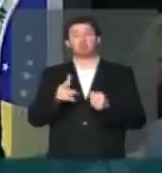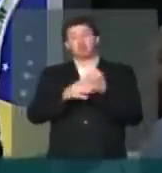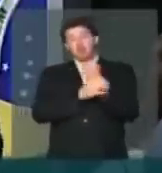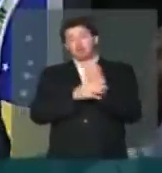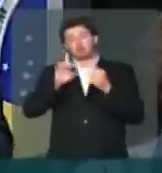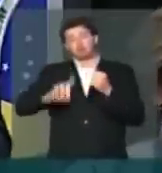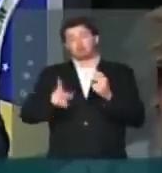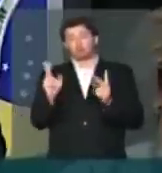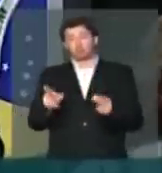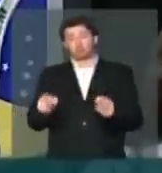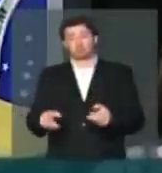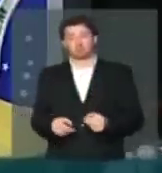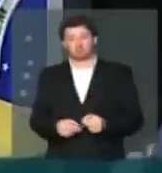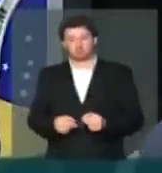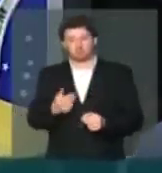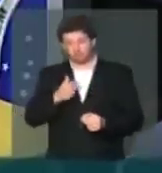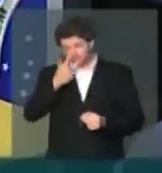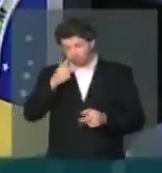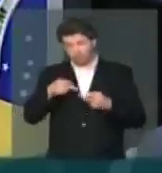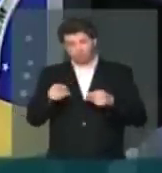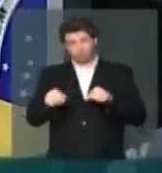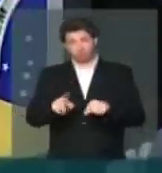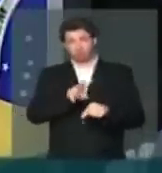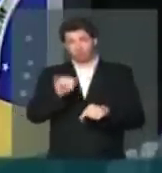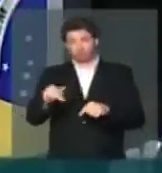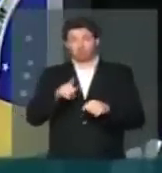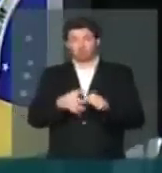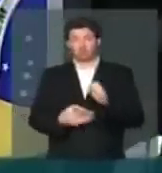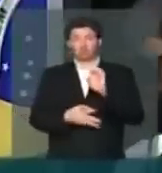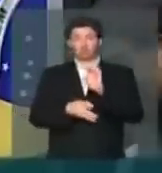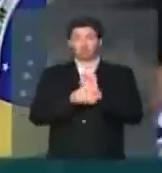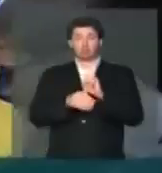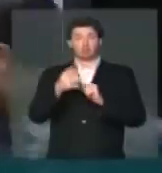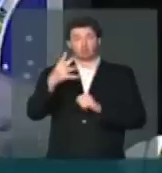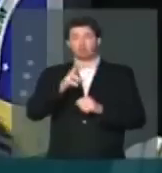mesmos direitos. Por isso, acho que o projeto, com essas 4 emendas,